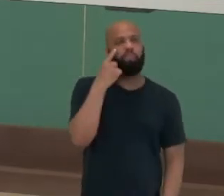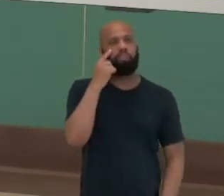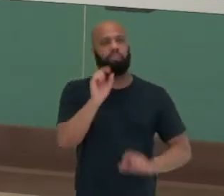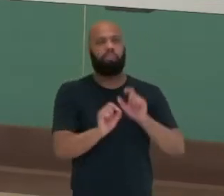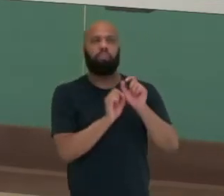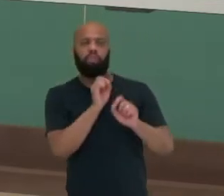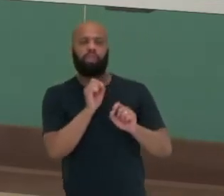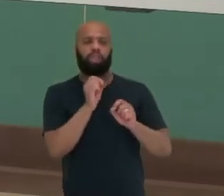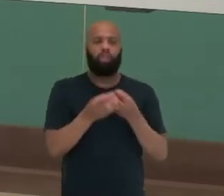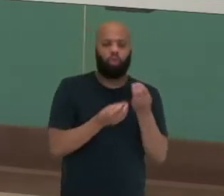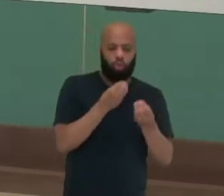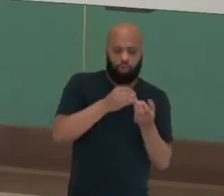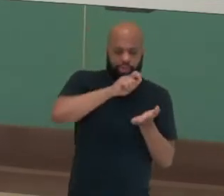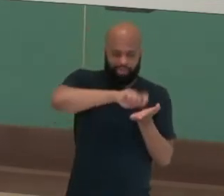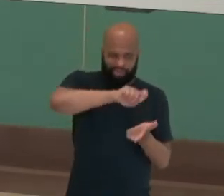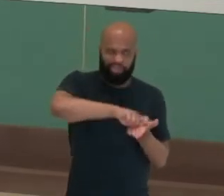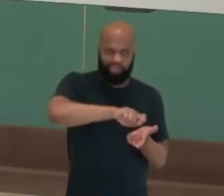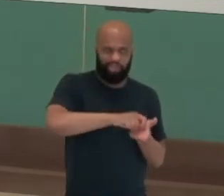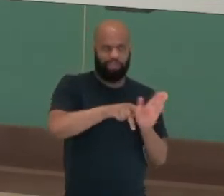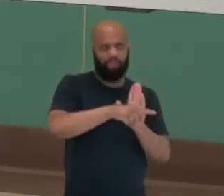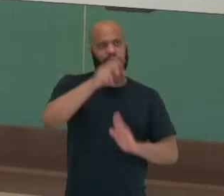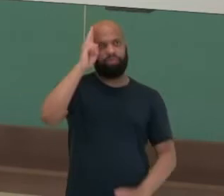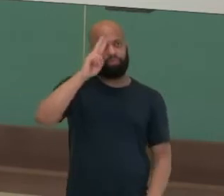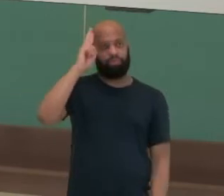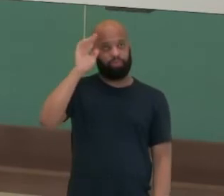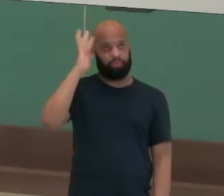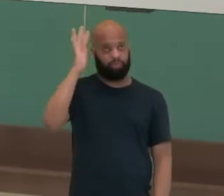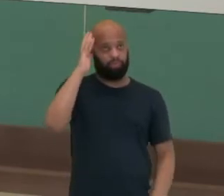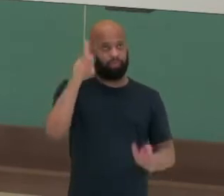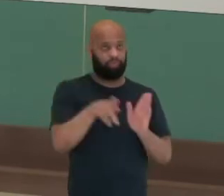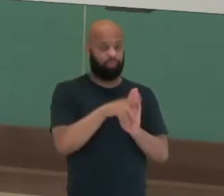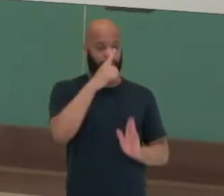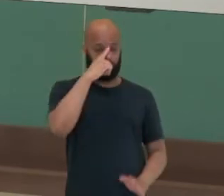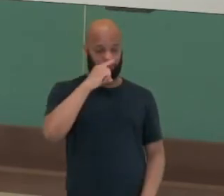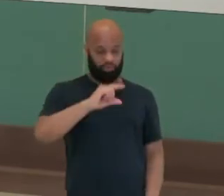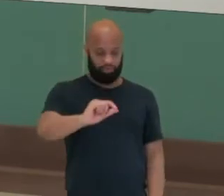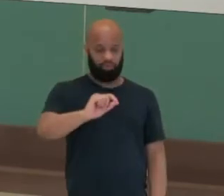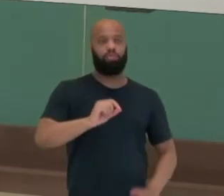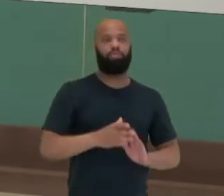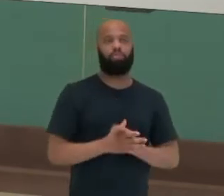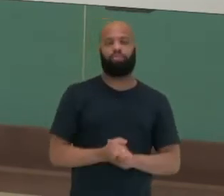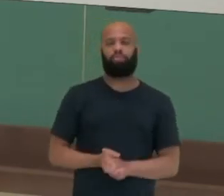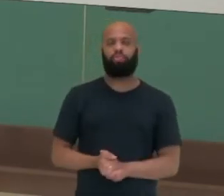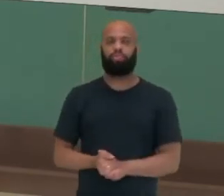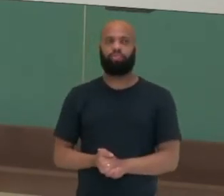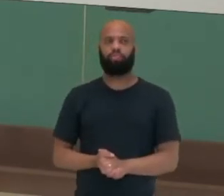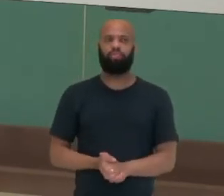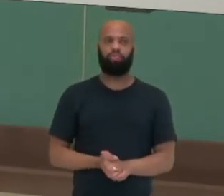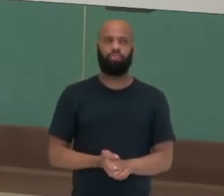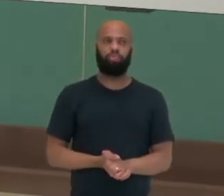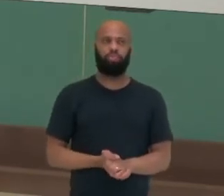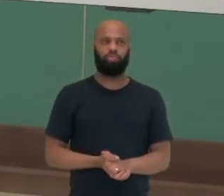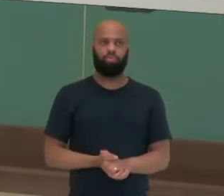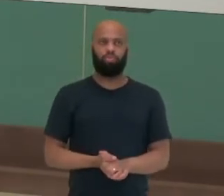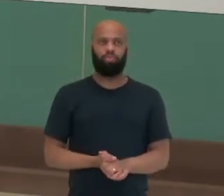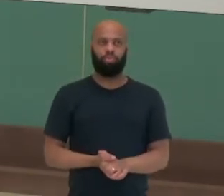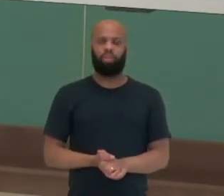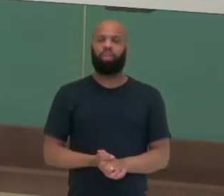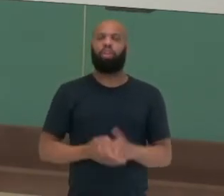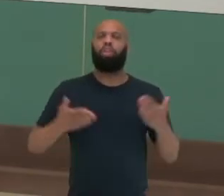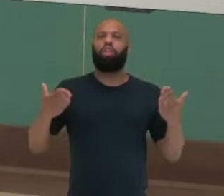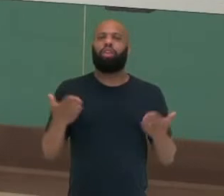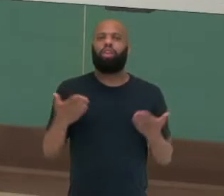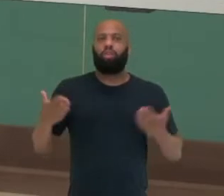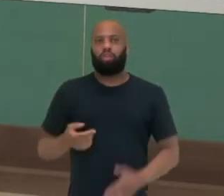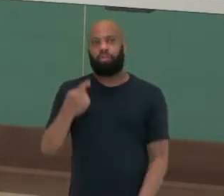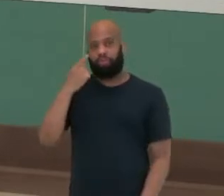a essa folha em branco. Essa é a teoria de John Locke, que ele afirma lá no Ensaio sobre o Entendimento Humano. Vamos ler